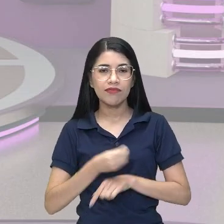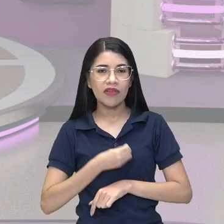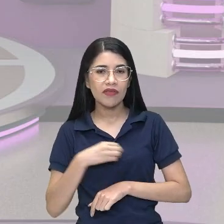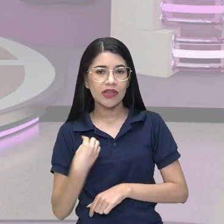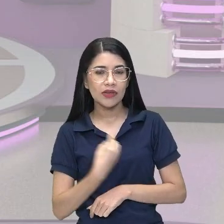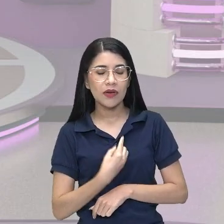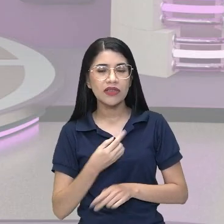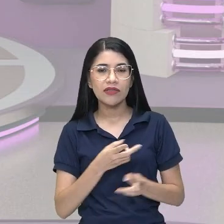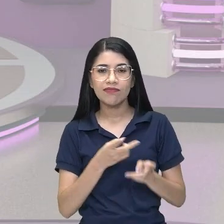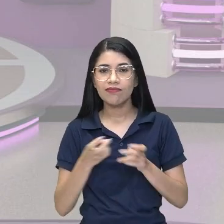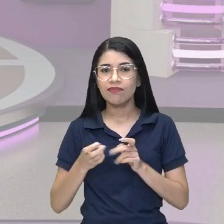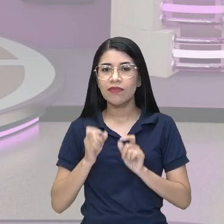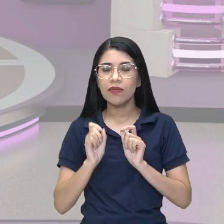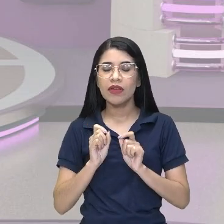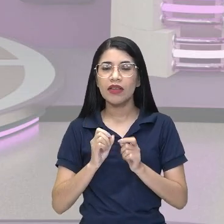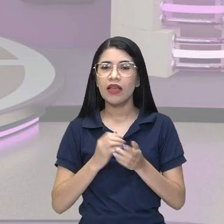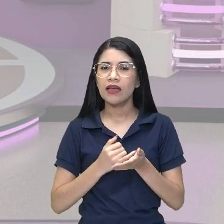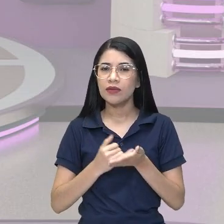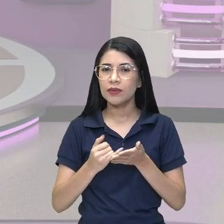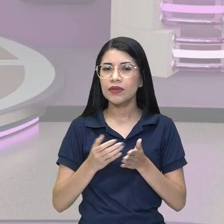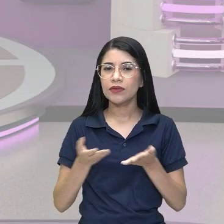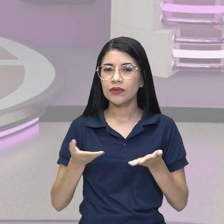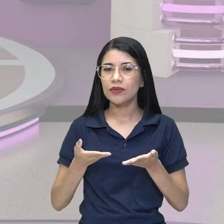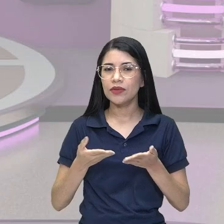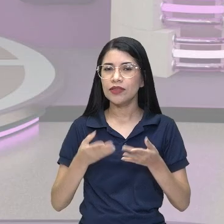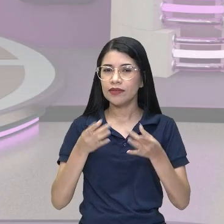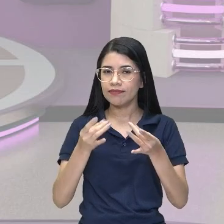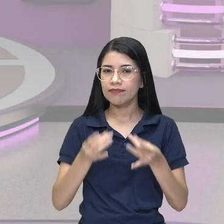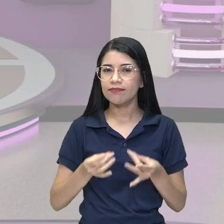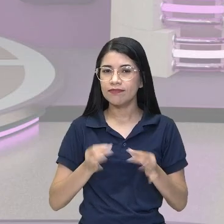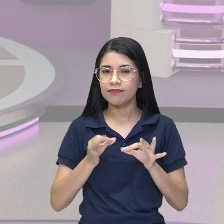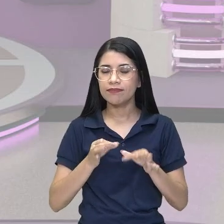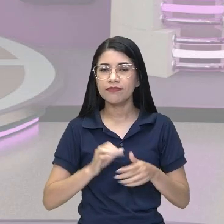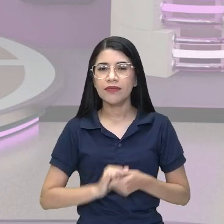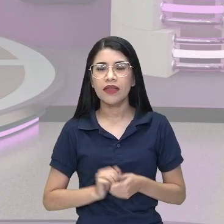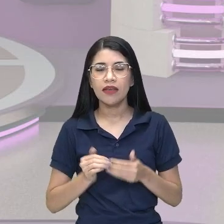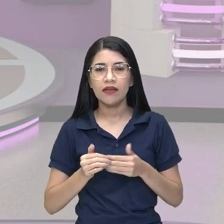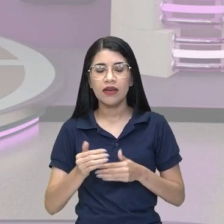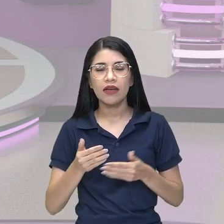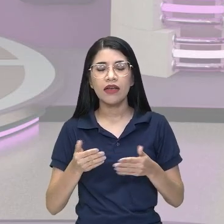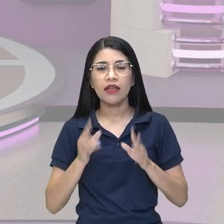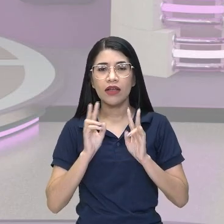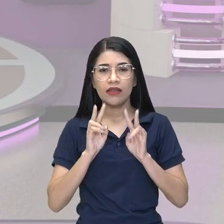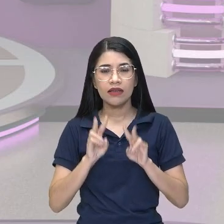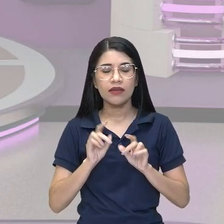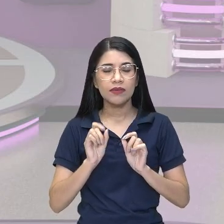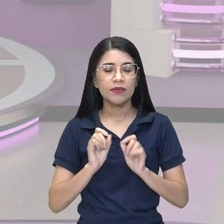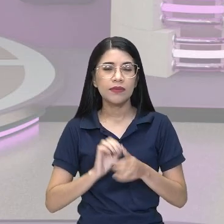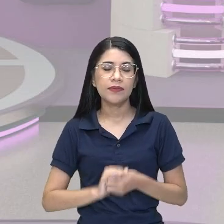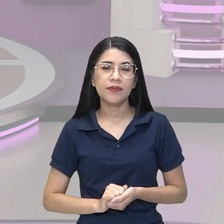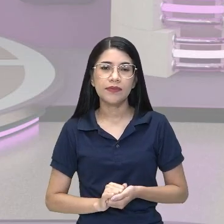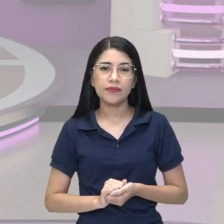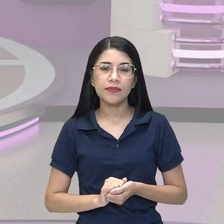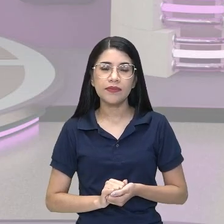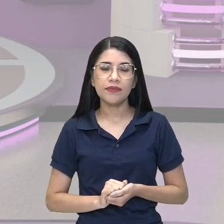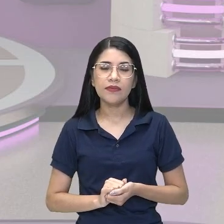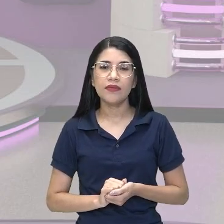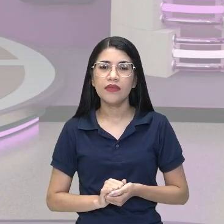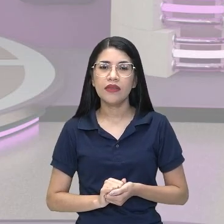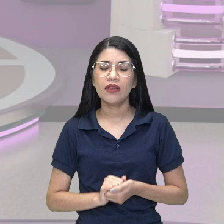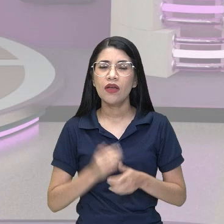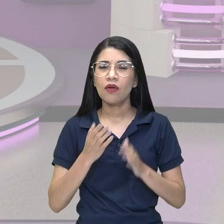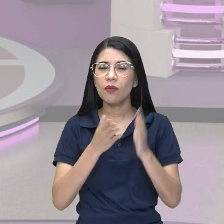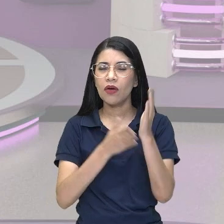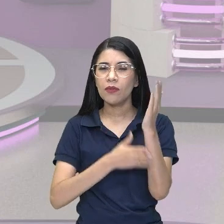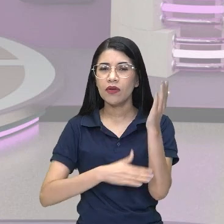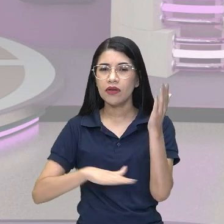nós podemos ver na introdução da aula, tudo bem? Mas avançando e sempre de olho na tela, em relação ao plano